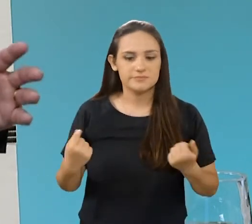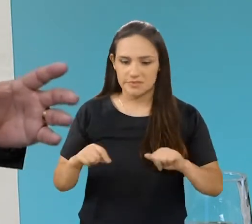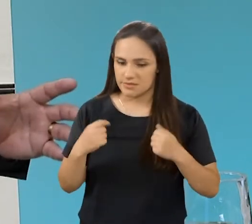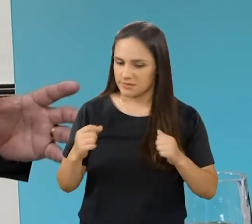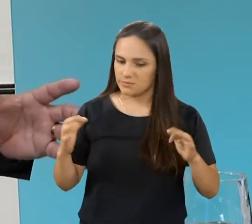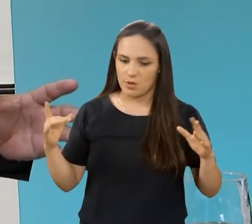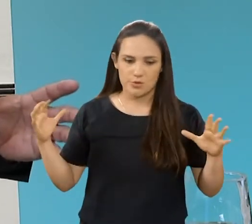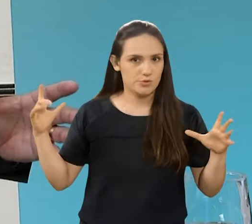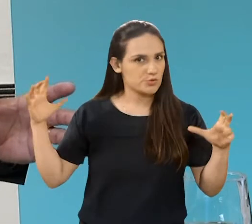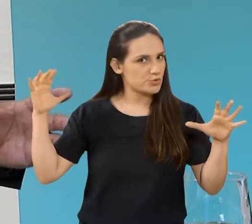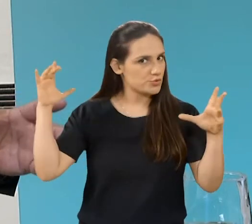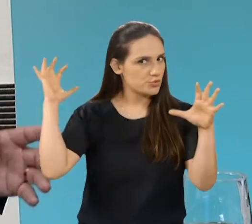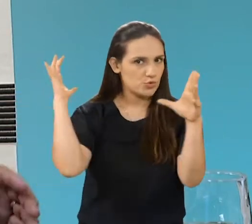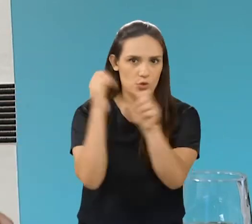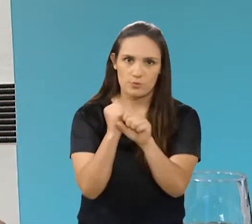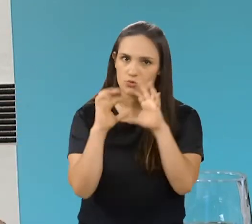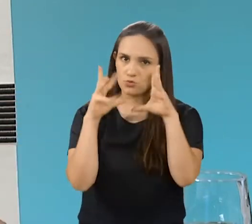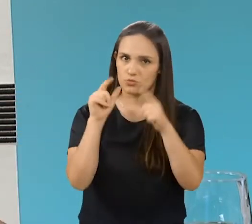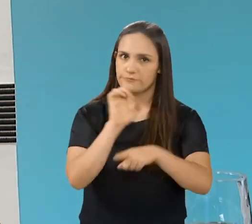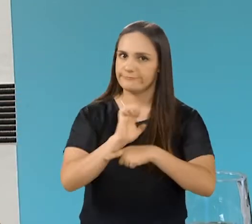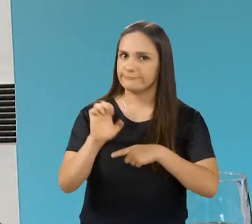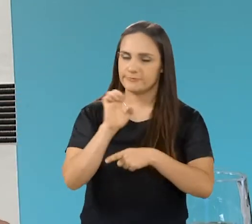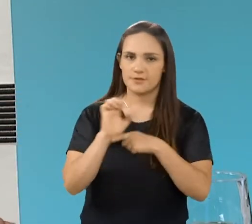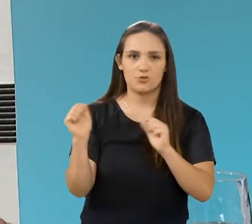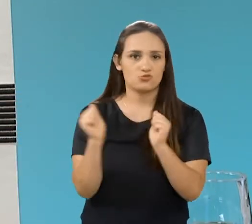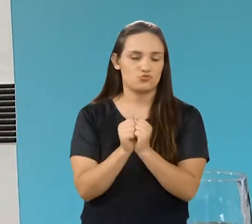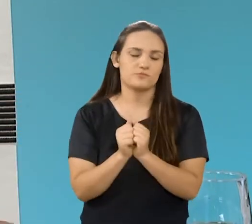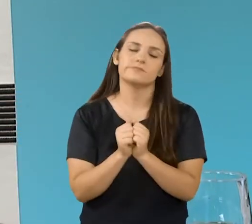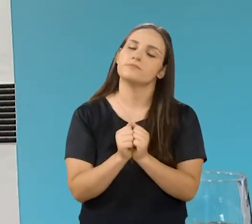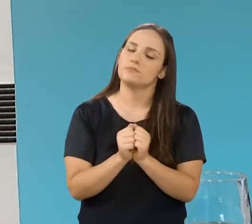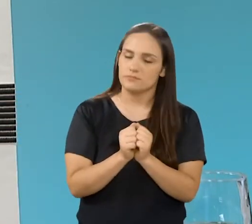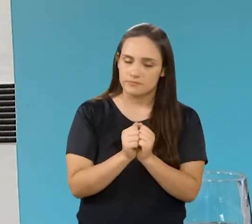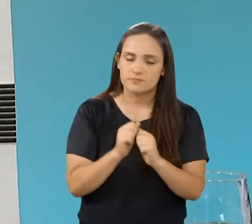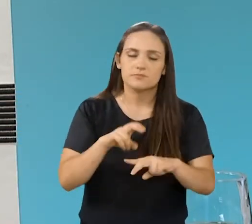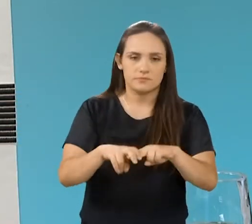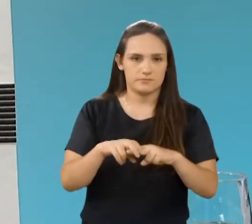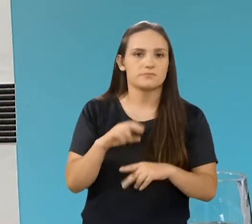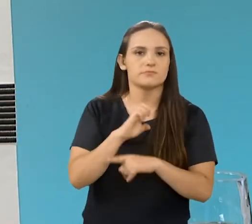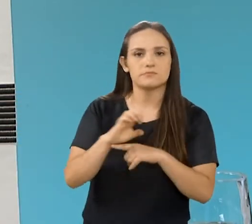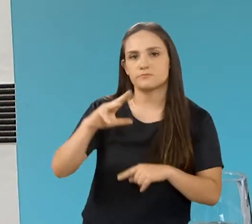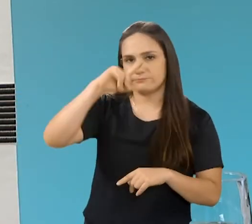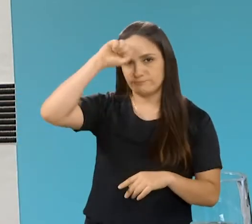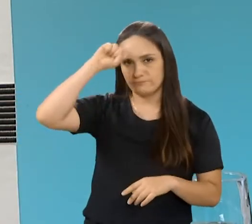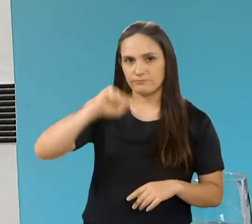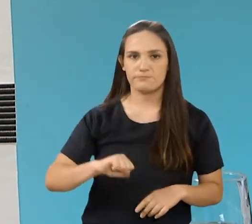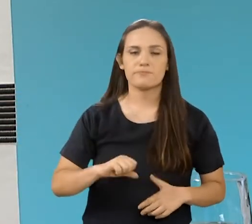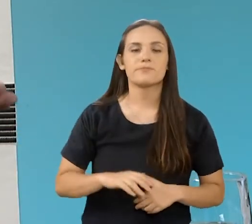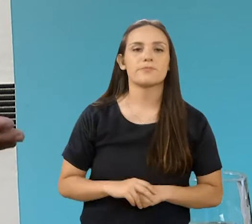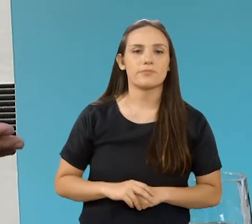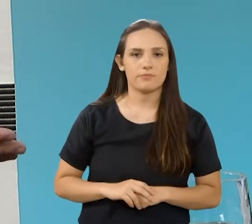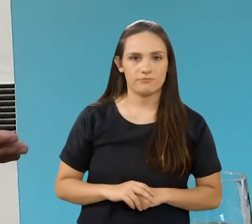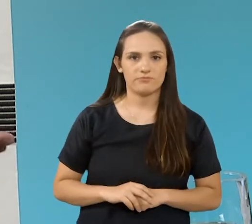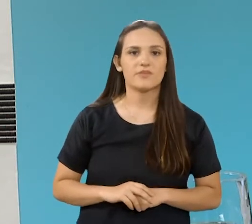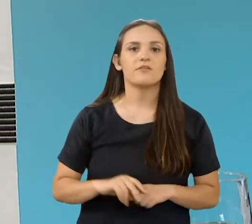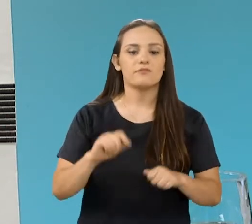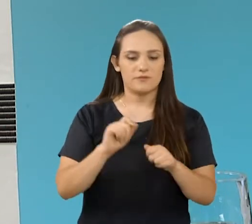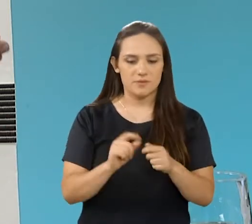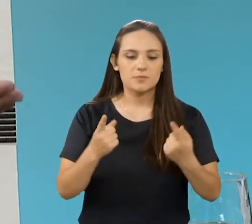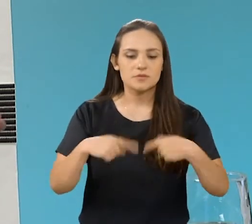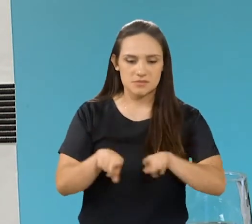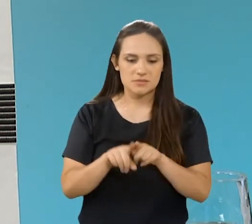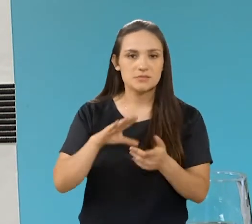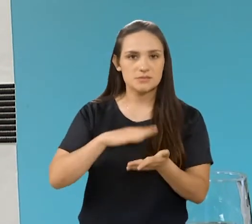atuação conjunta de todos os estados. E nesse sentido, o Mato Grosso do Sul tem contado com o apoio irrestrito dos colegas